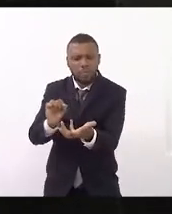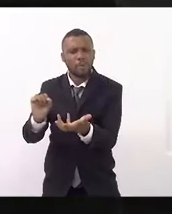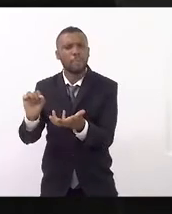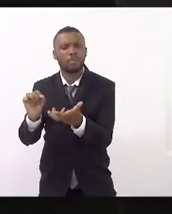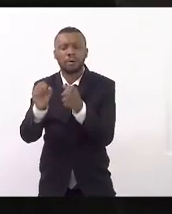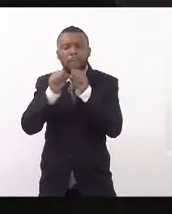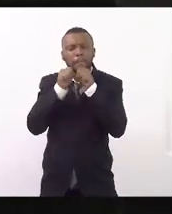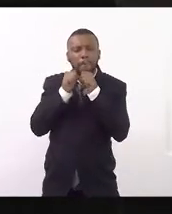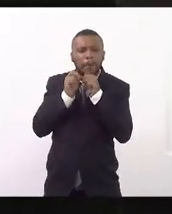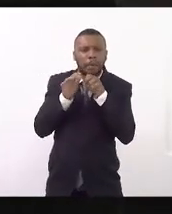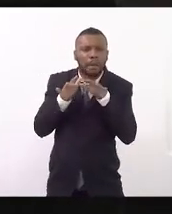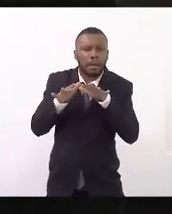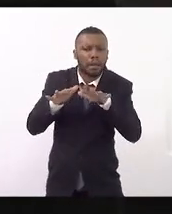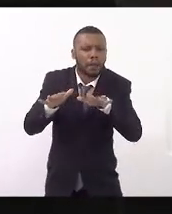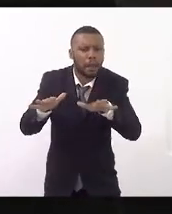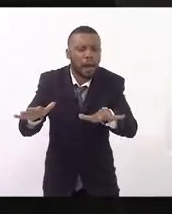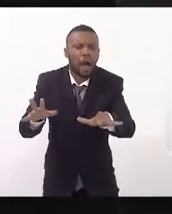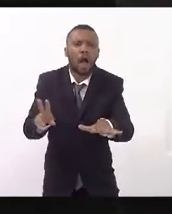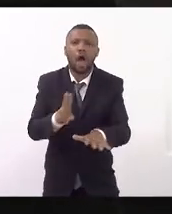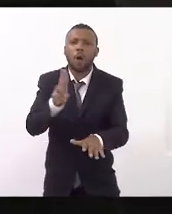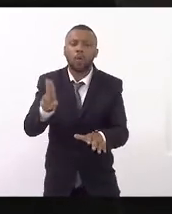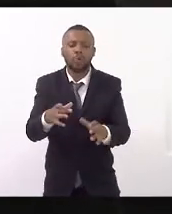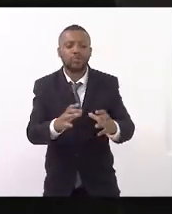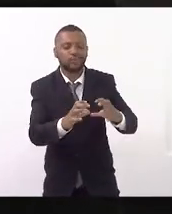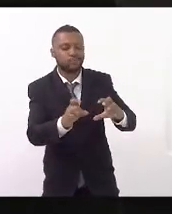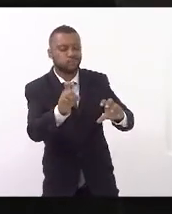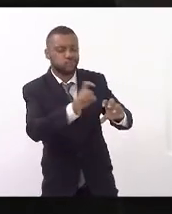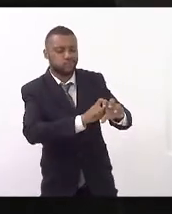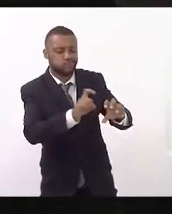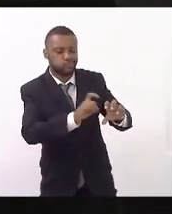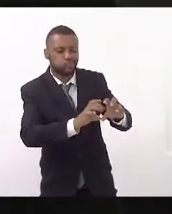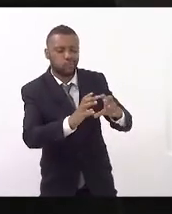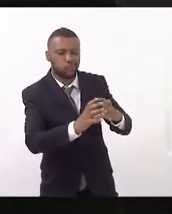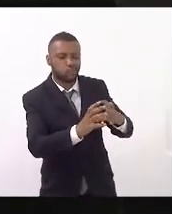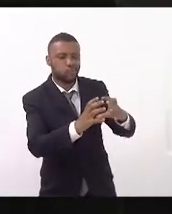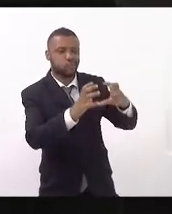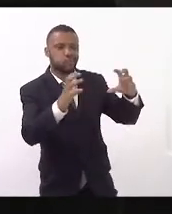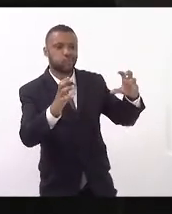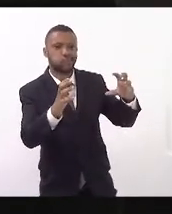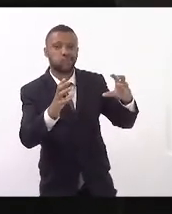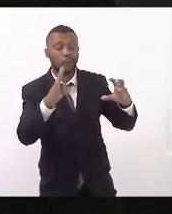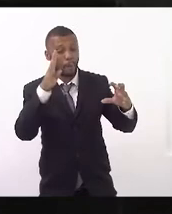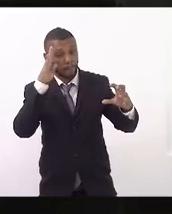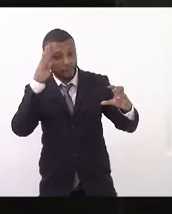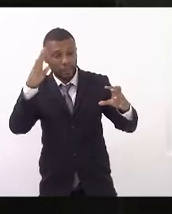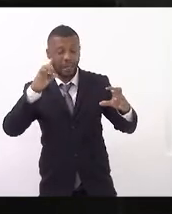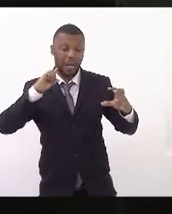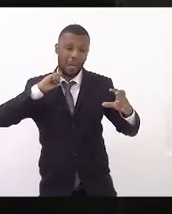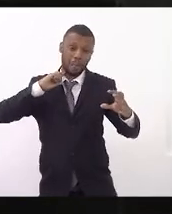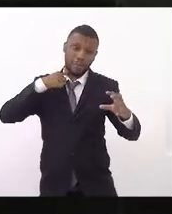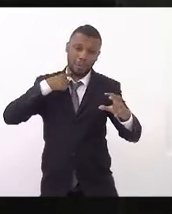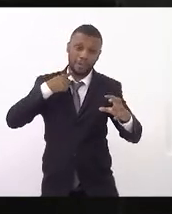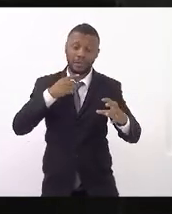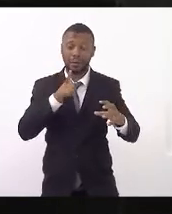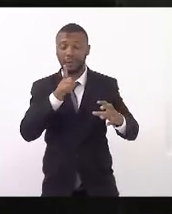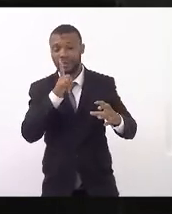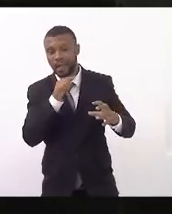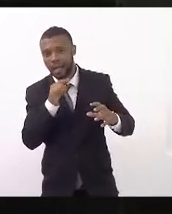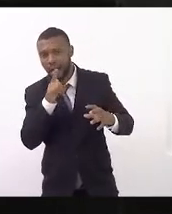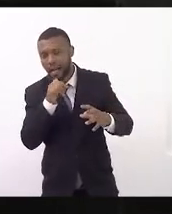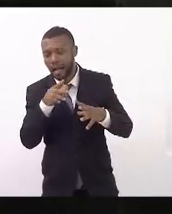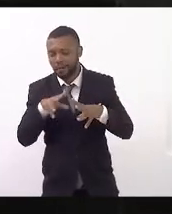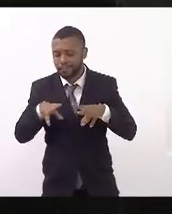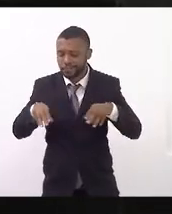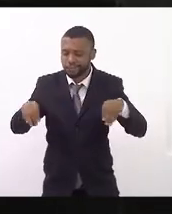exatamente pelo uso de fertilizantes, em especial a poluição das fontes de água, degradação do